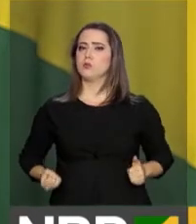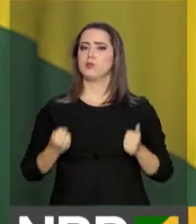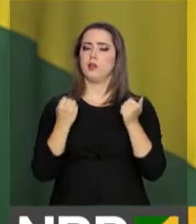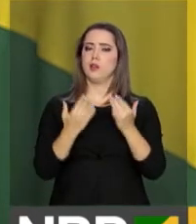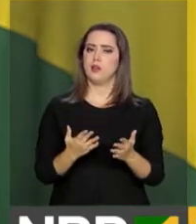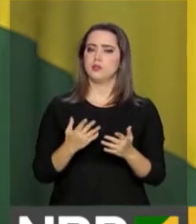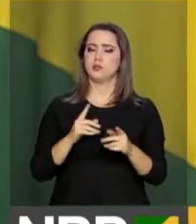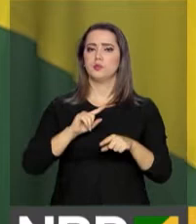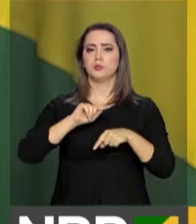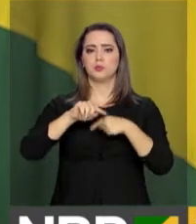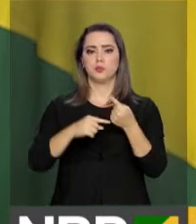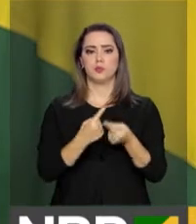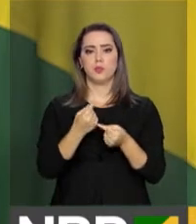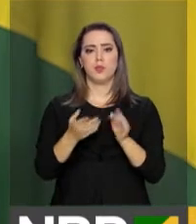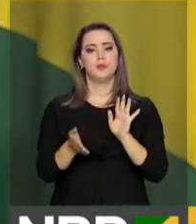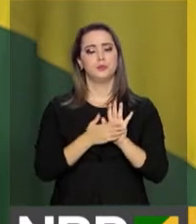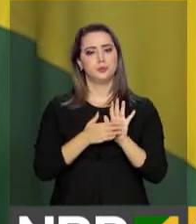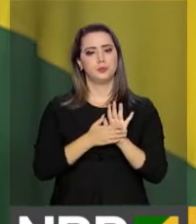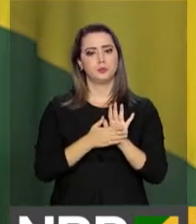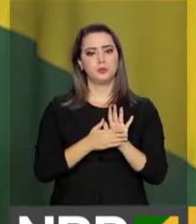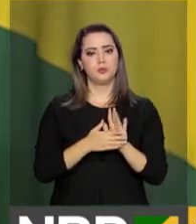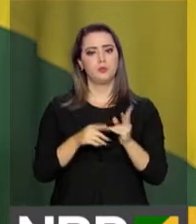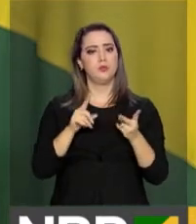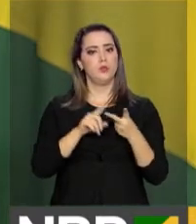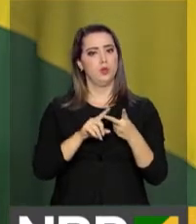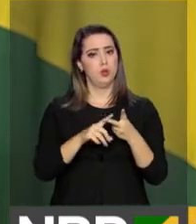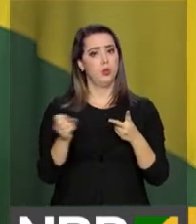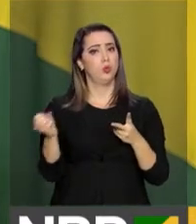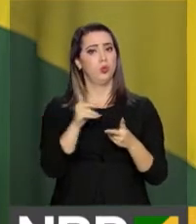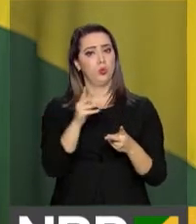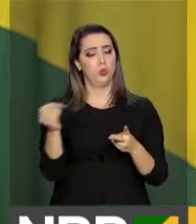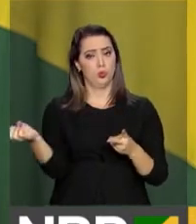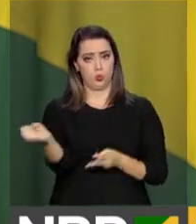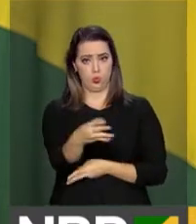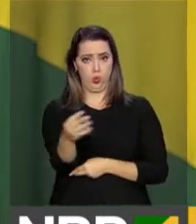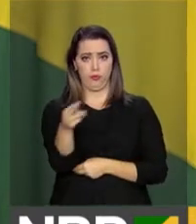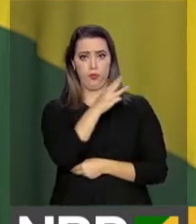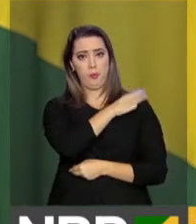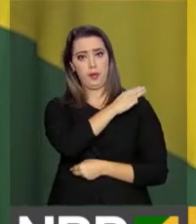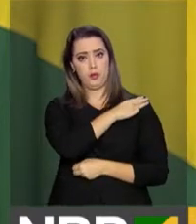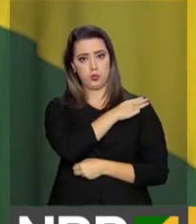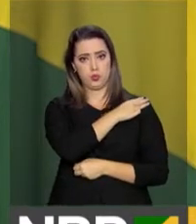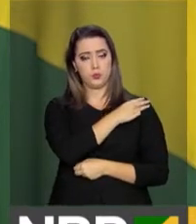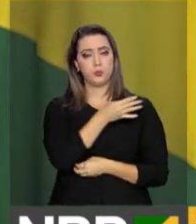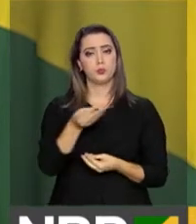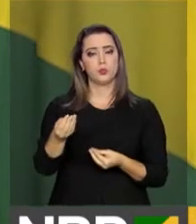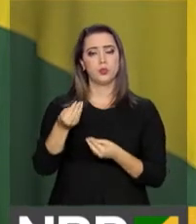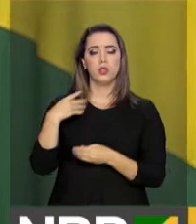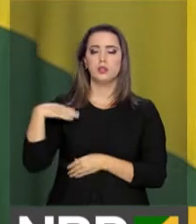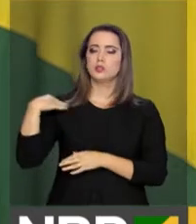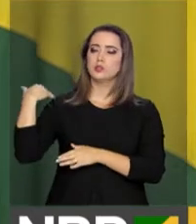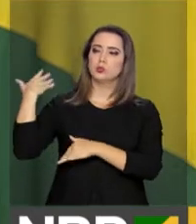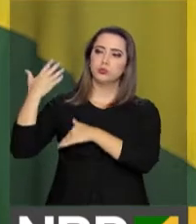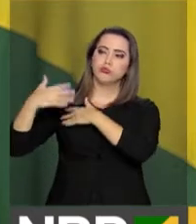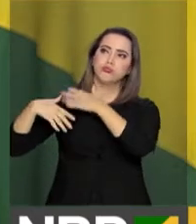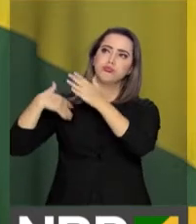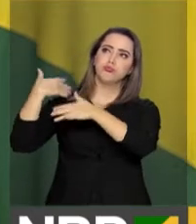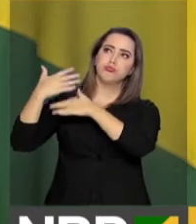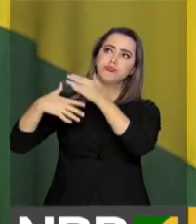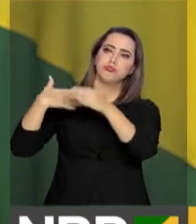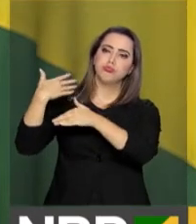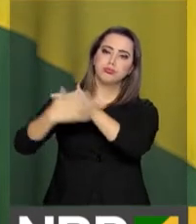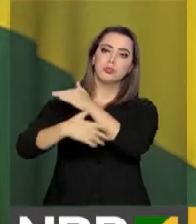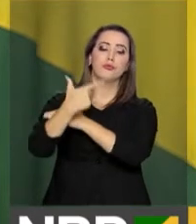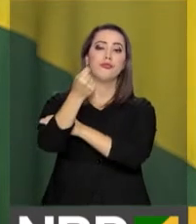convenhamos propusemos a reforma do ensino médio que vinha desde mais de 20 anos eu me